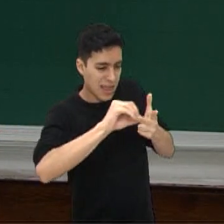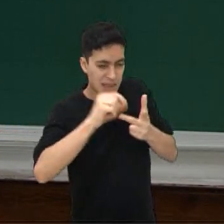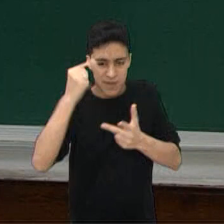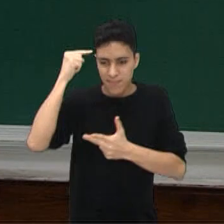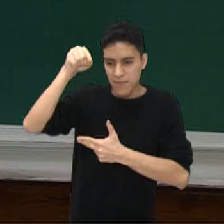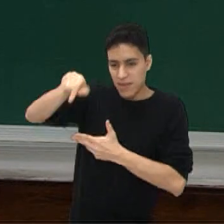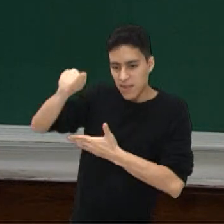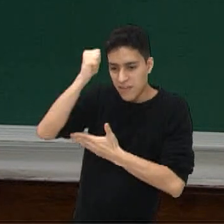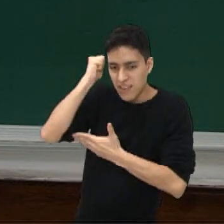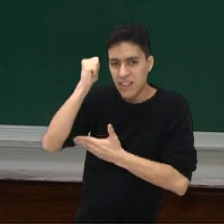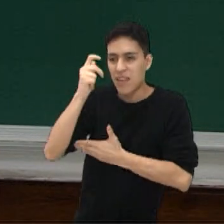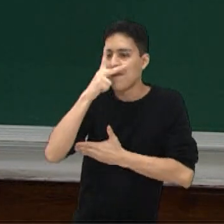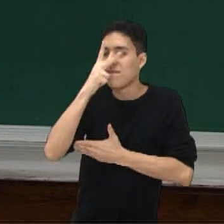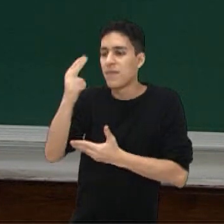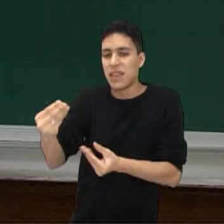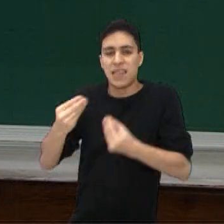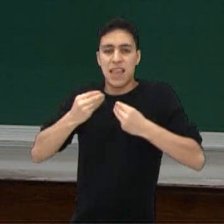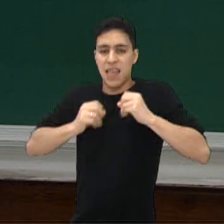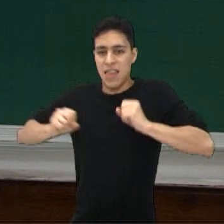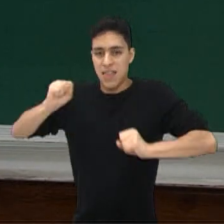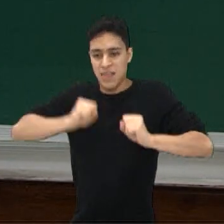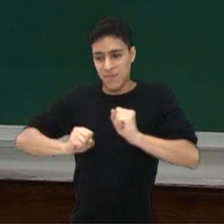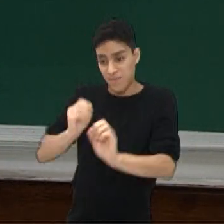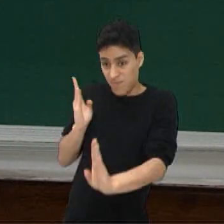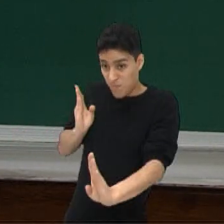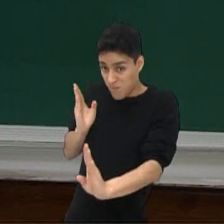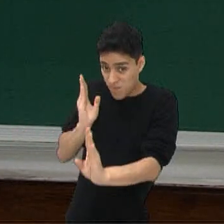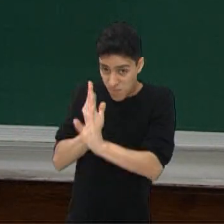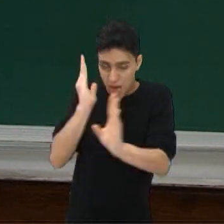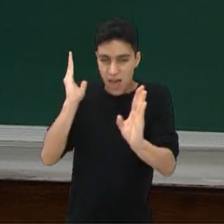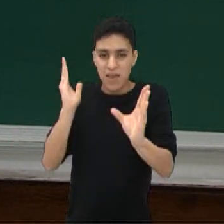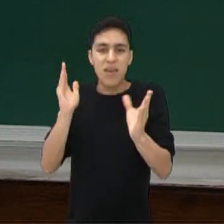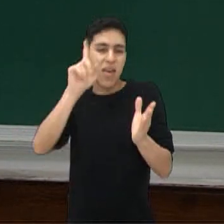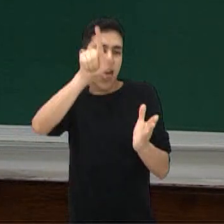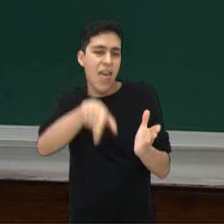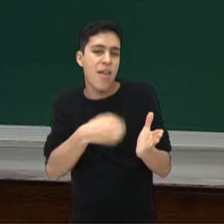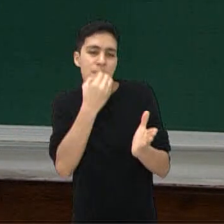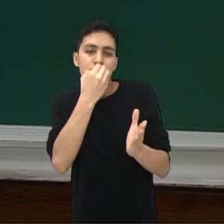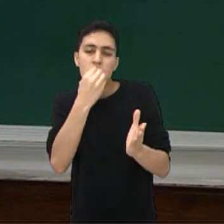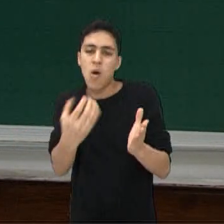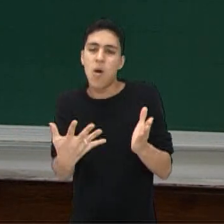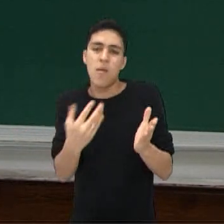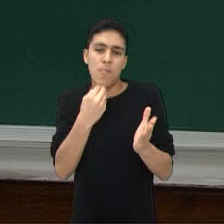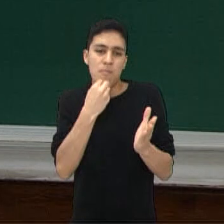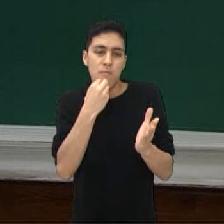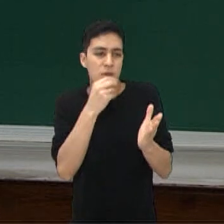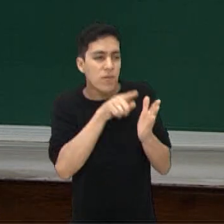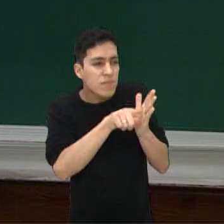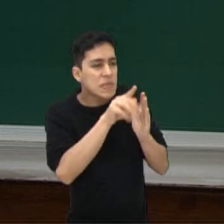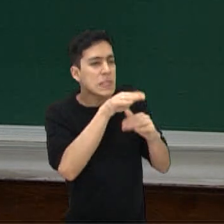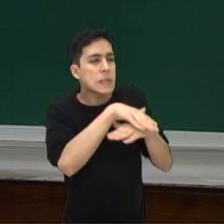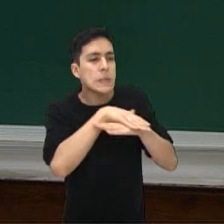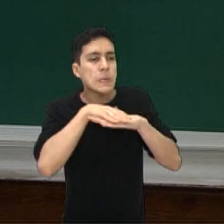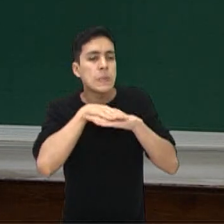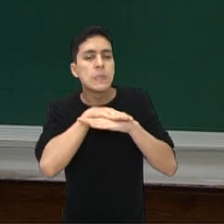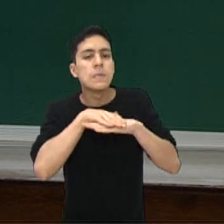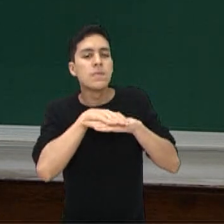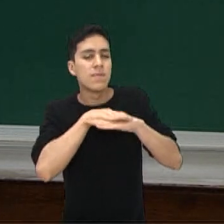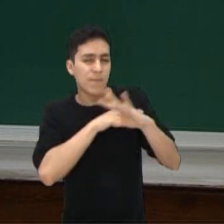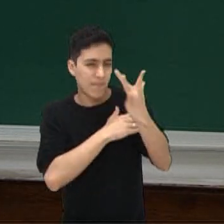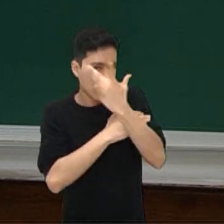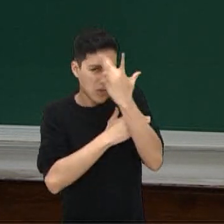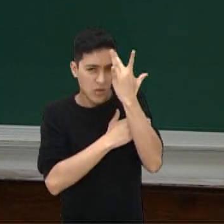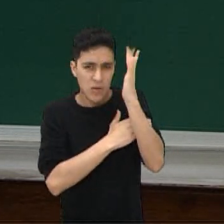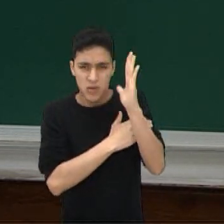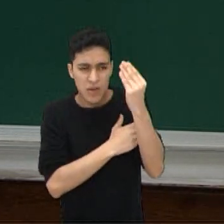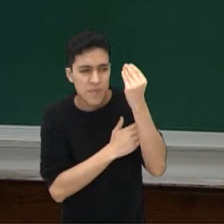toda a ansiedade que vem, né? A partir disso. Quem sabe não seria uma boa você realmente conversar com as pessoas que já estão passando por